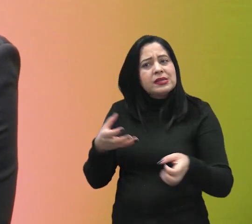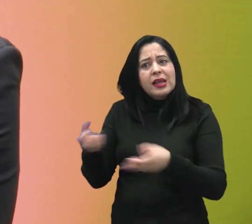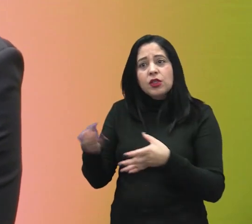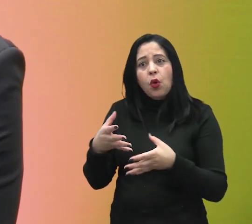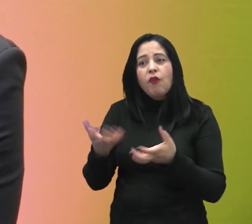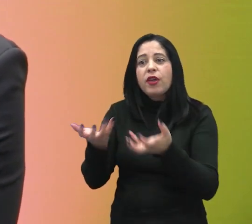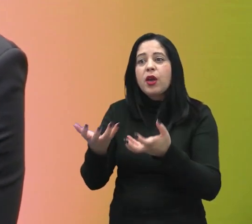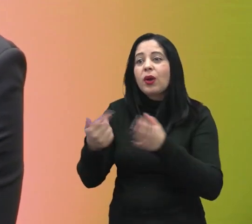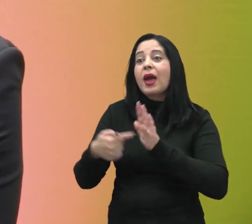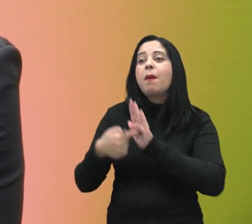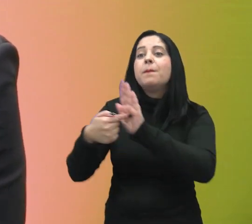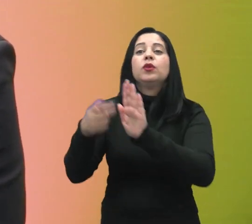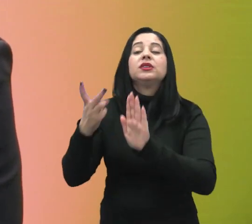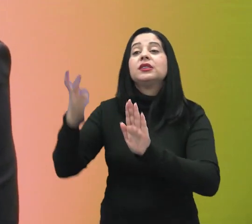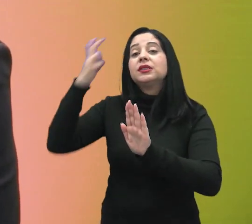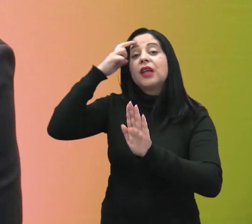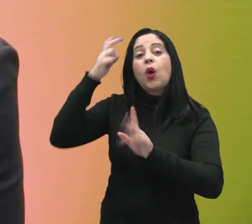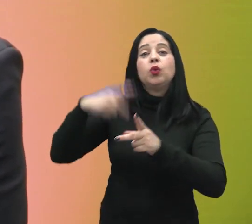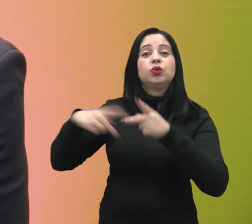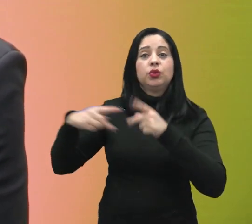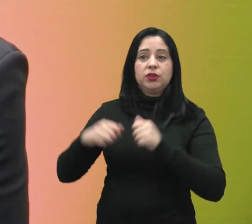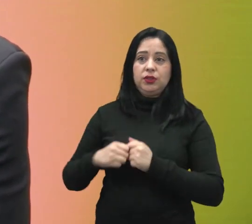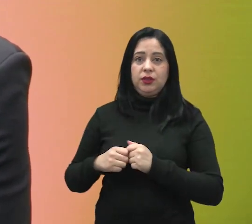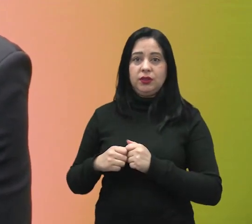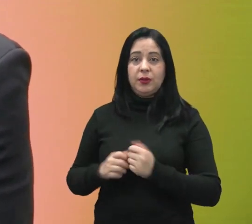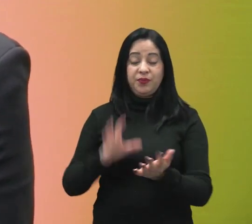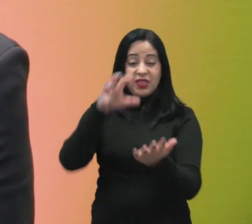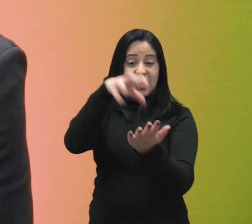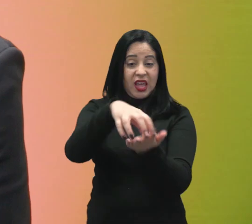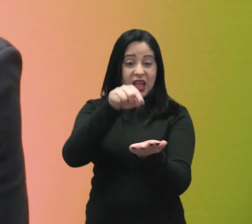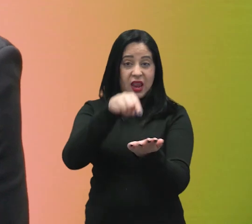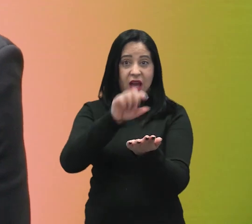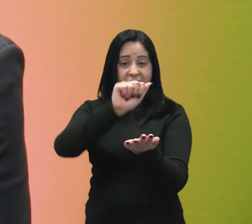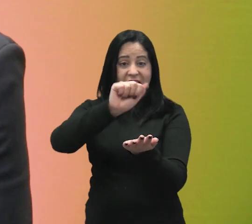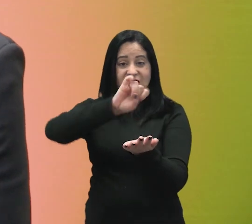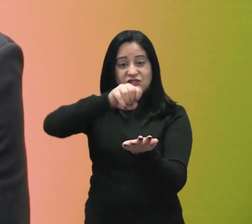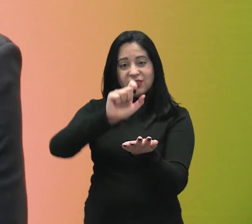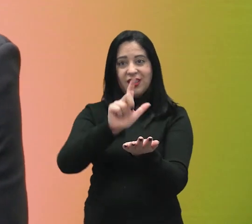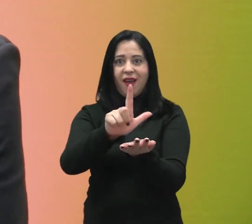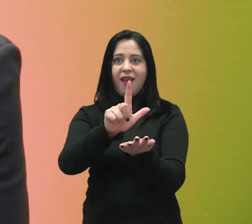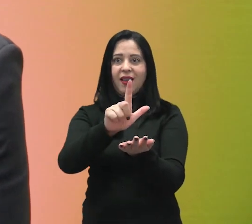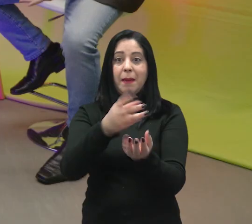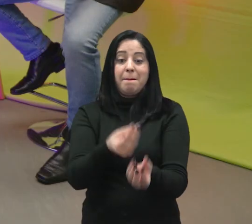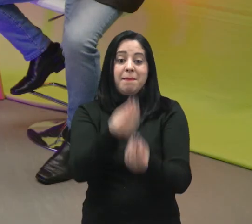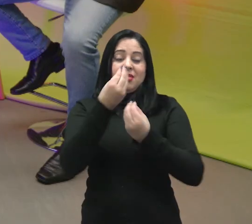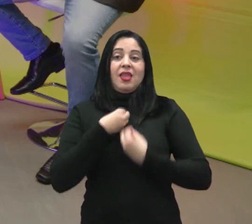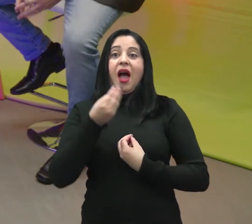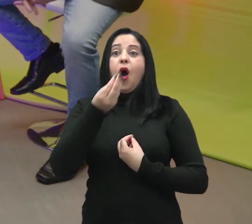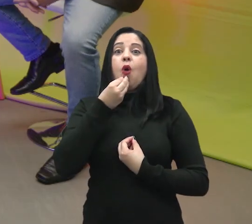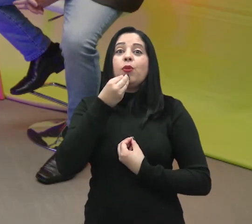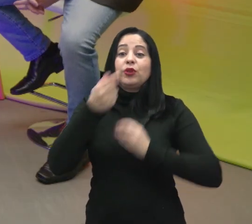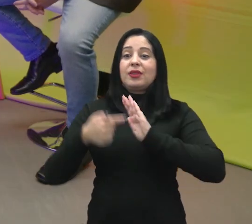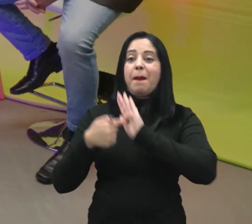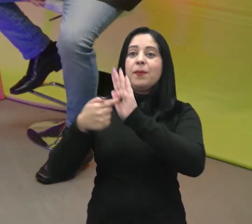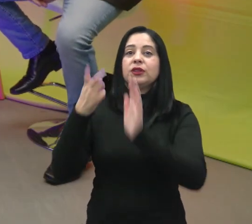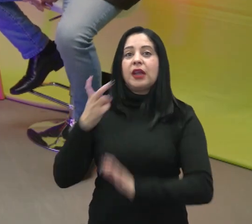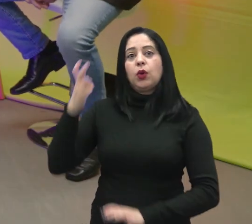falar sobre a cultura de São José. Legal. E a Academia Josense de Letras está me possibilitando isso. É para isso, né? É